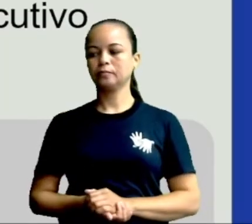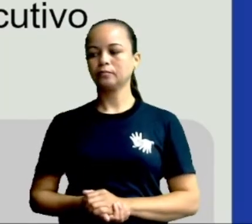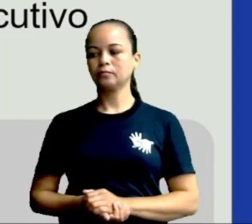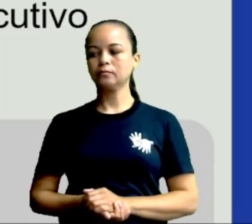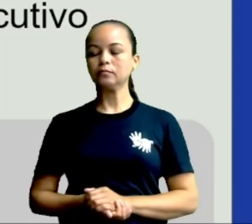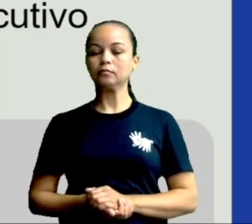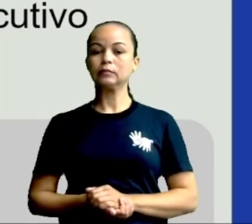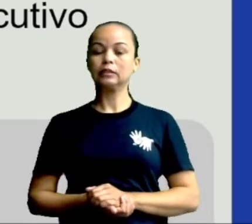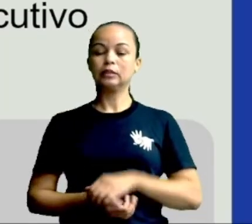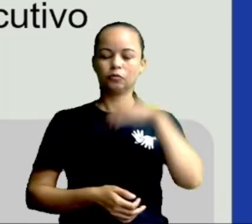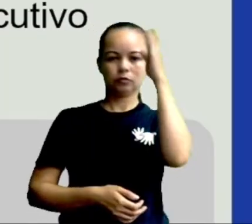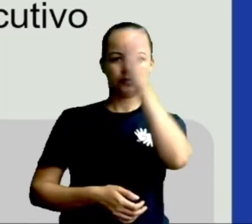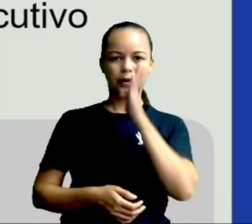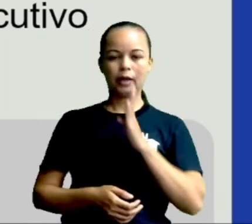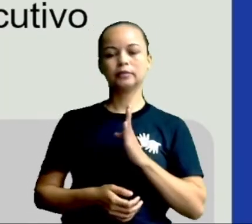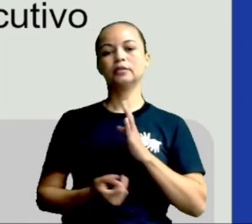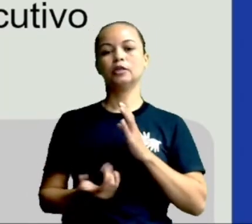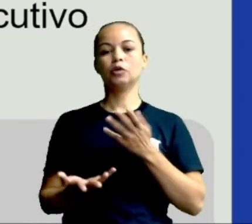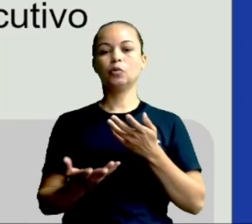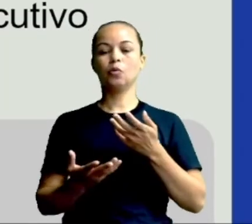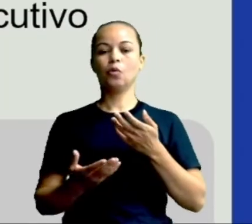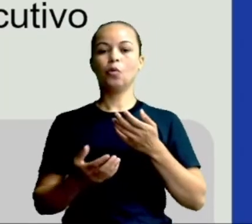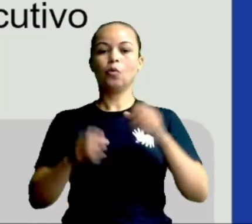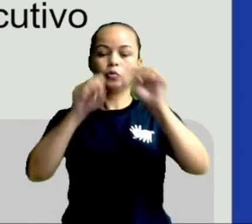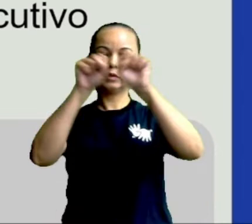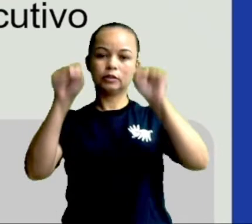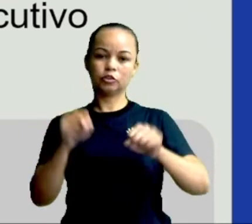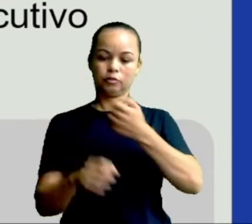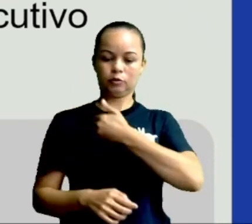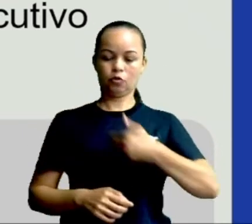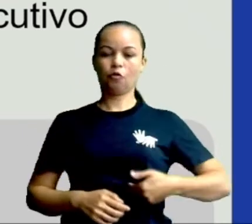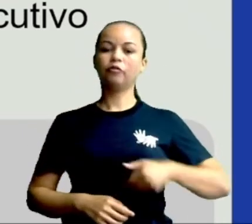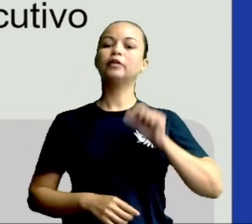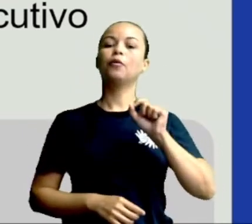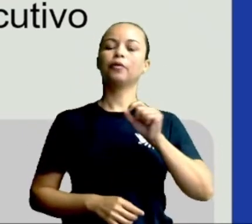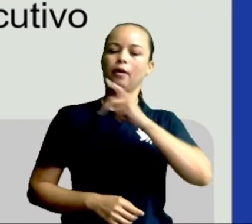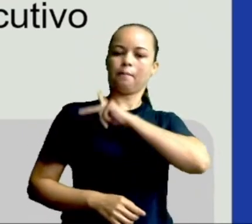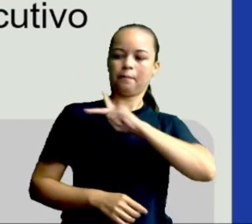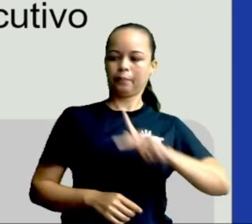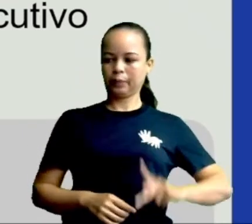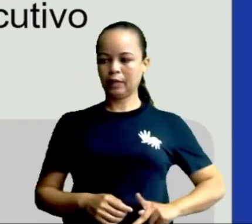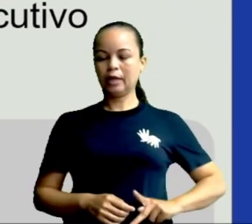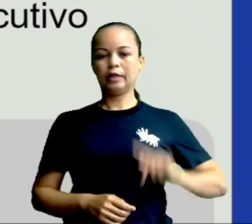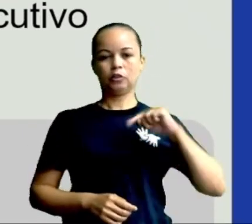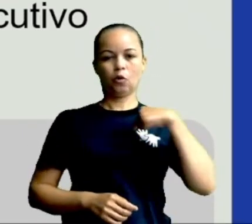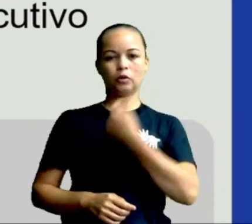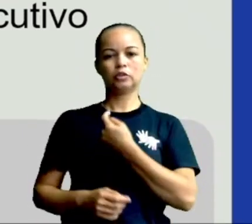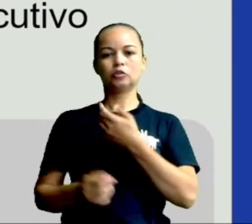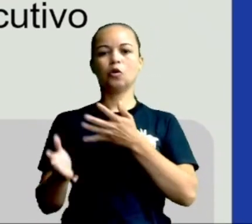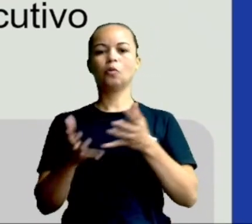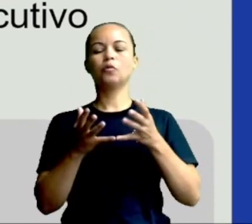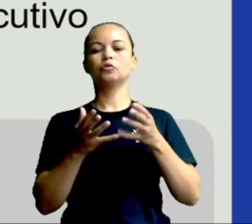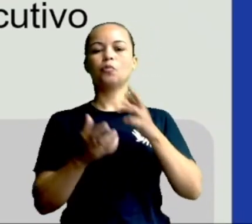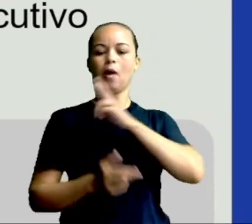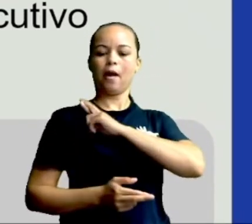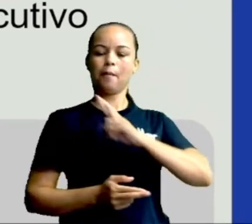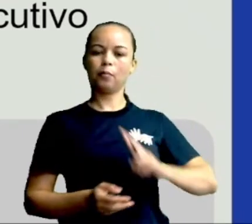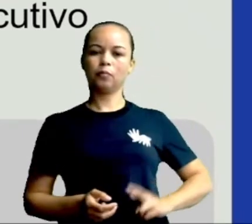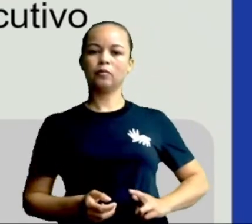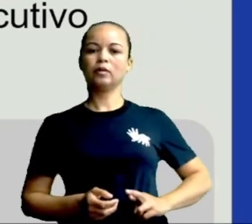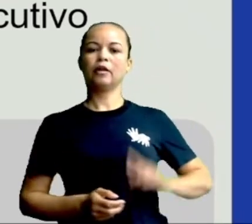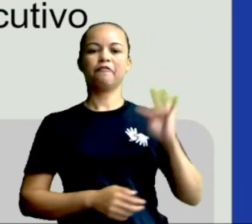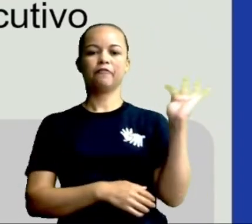o sistema de governo é presidencialista e somos uma república federalista o que isso quer dizer